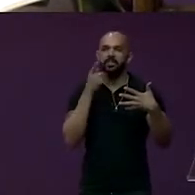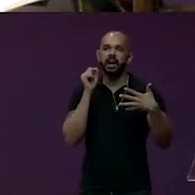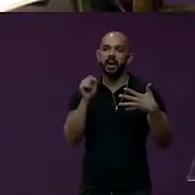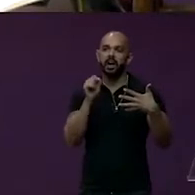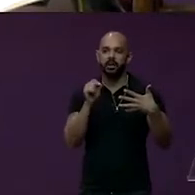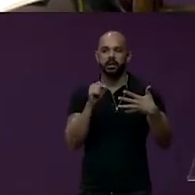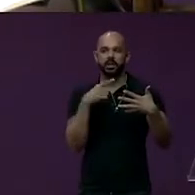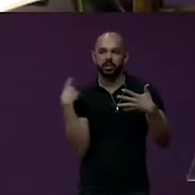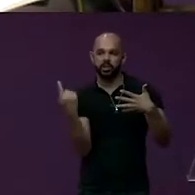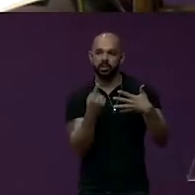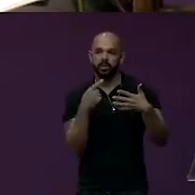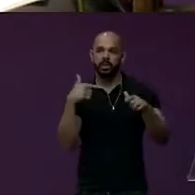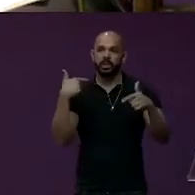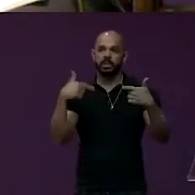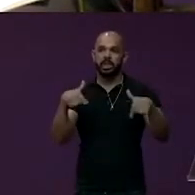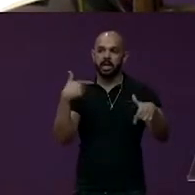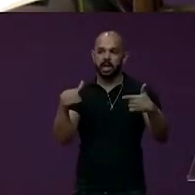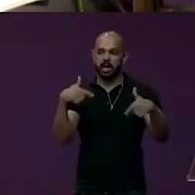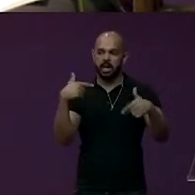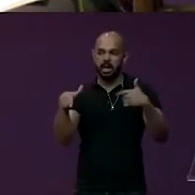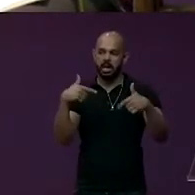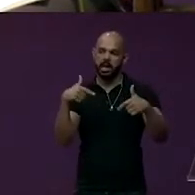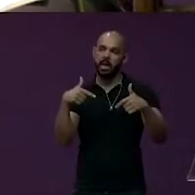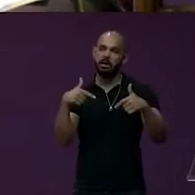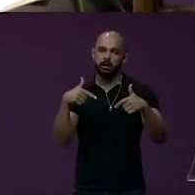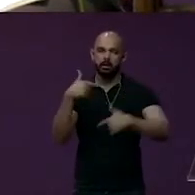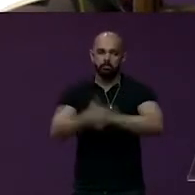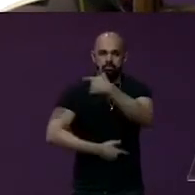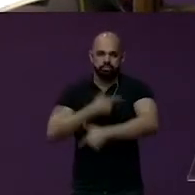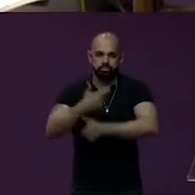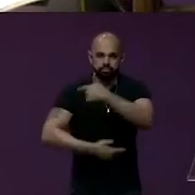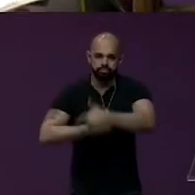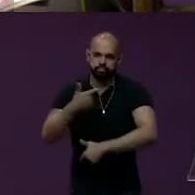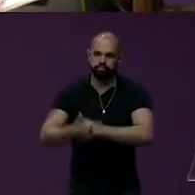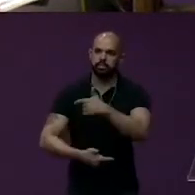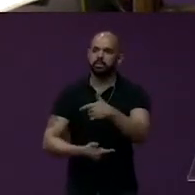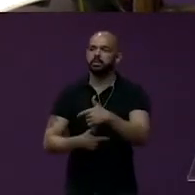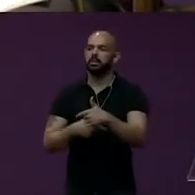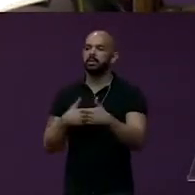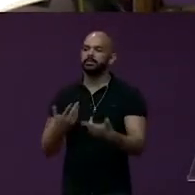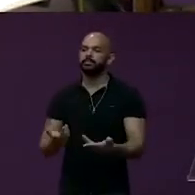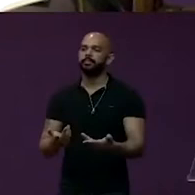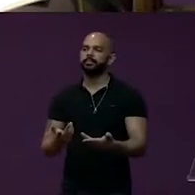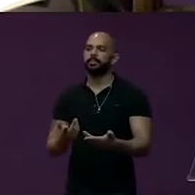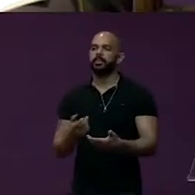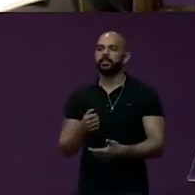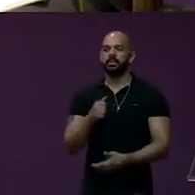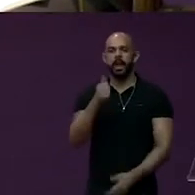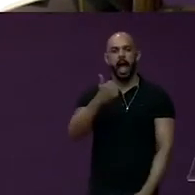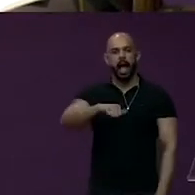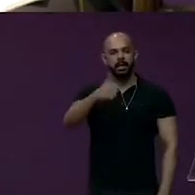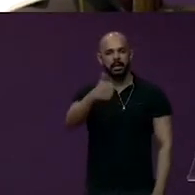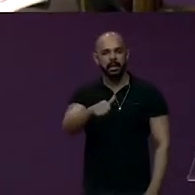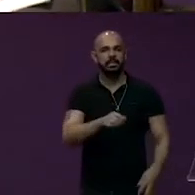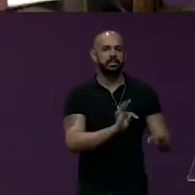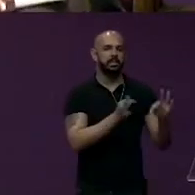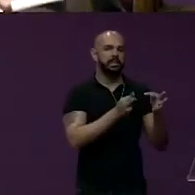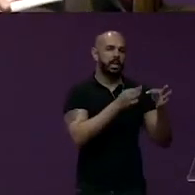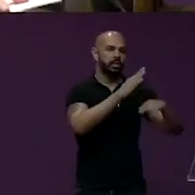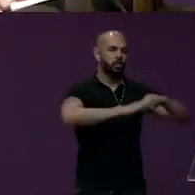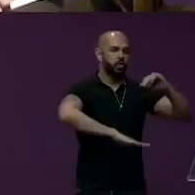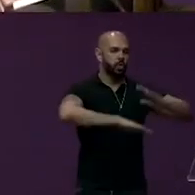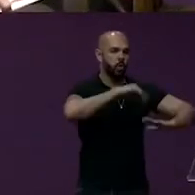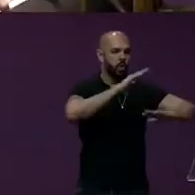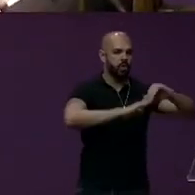dizer que nós estamos num trabalho muito intenso, no caso dos analistas e tecnologistas,